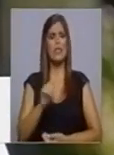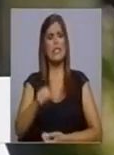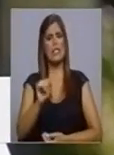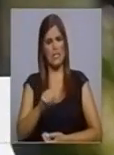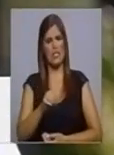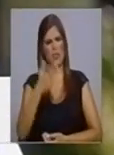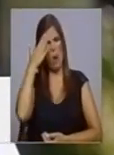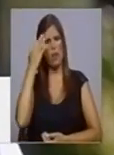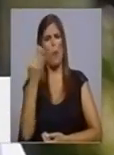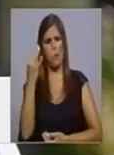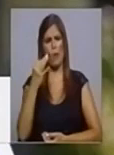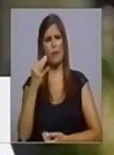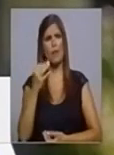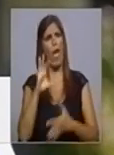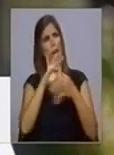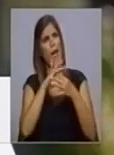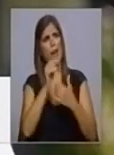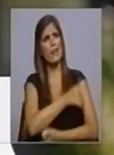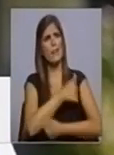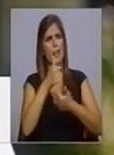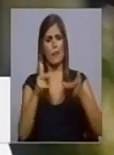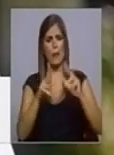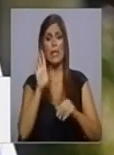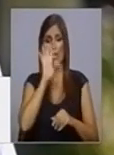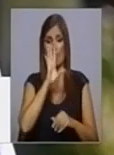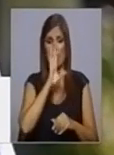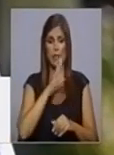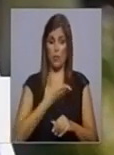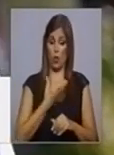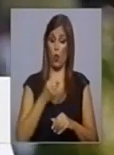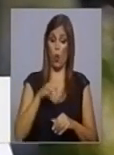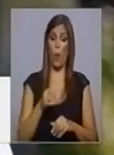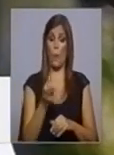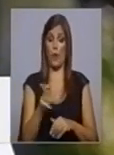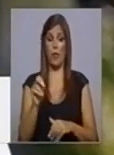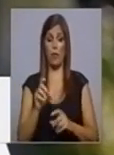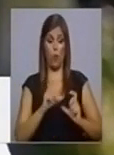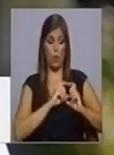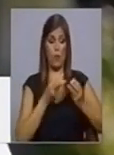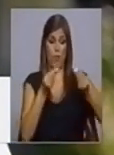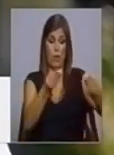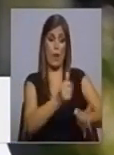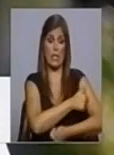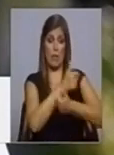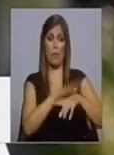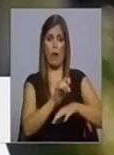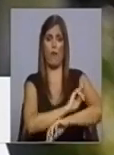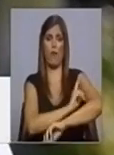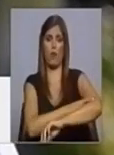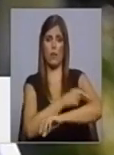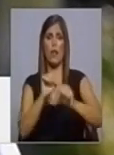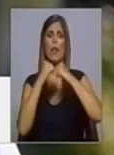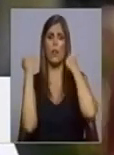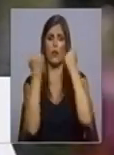liberdade. Aliás, o Dom Pedro nos deixou o coração, foi exatamente em homenagem a essa força da sociedade portuense, da